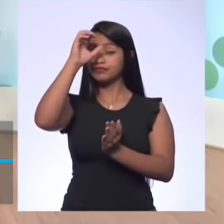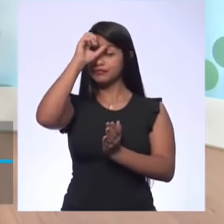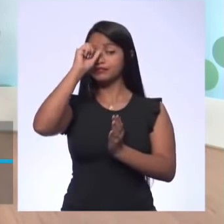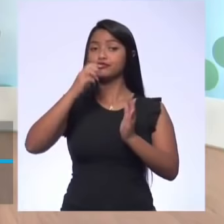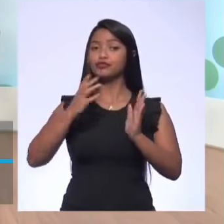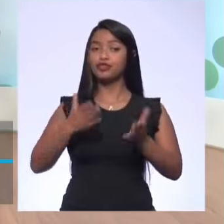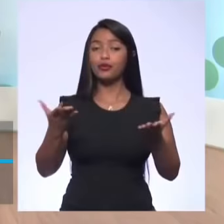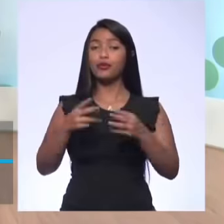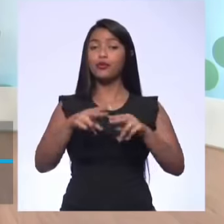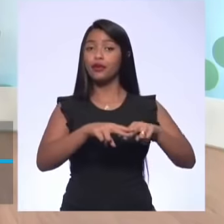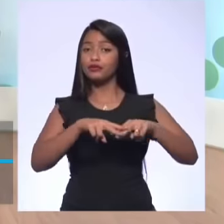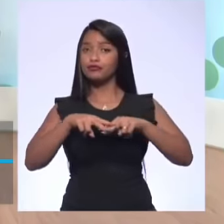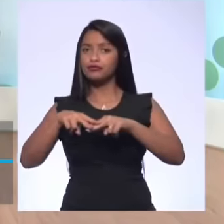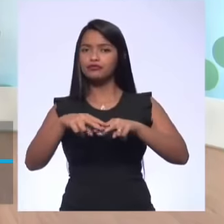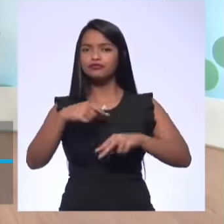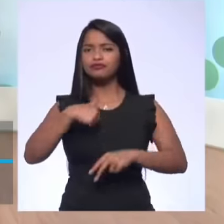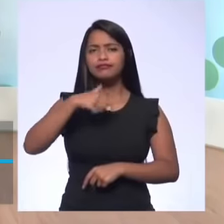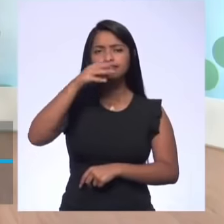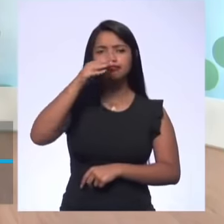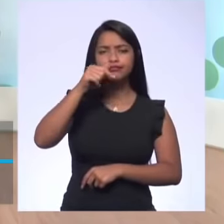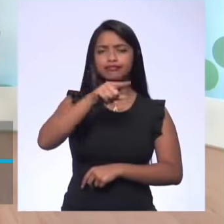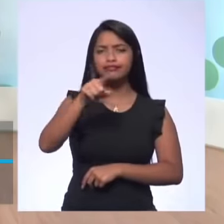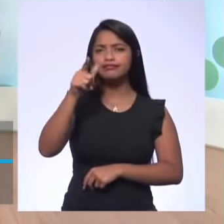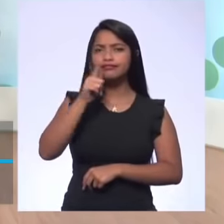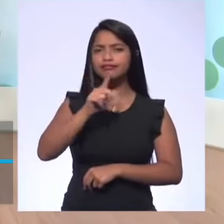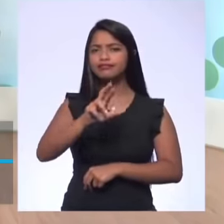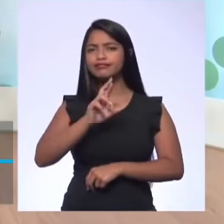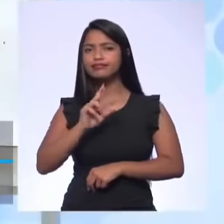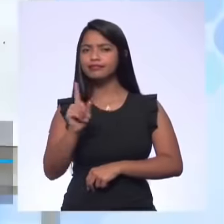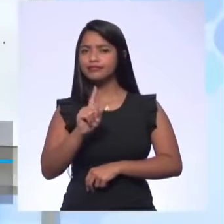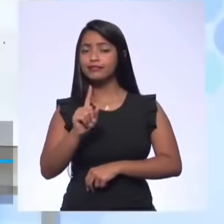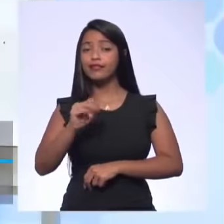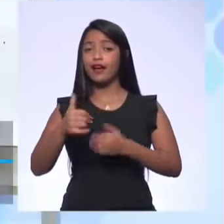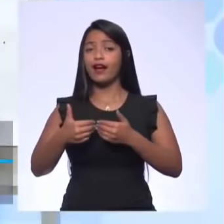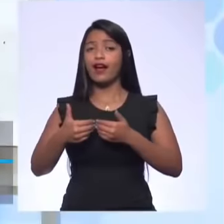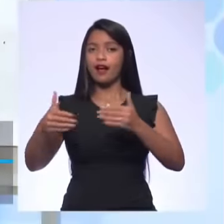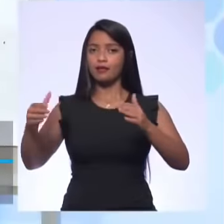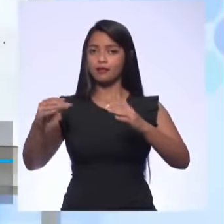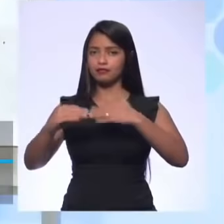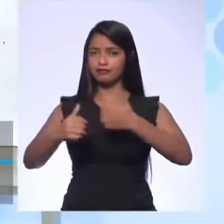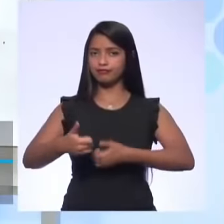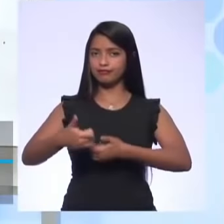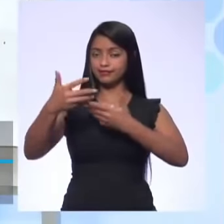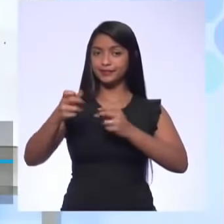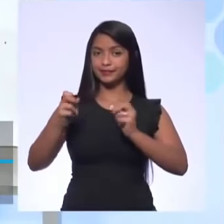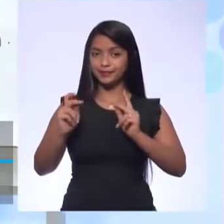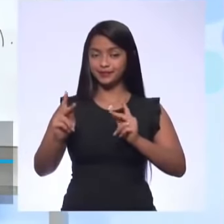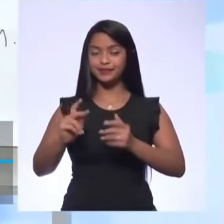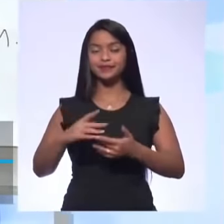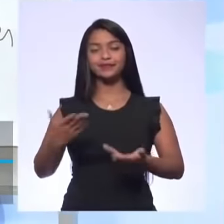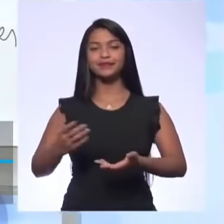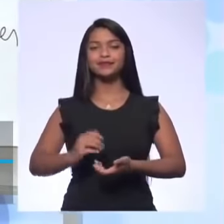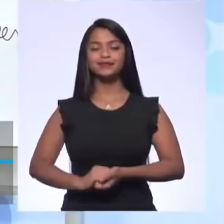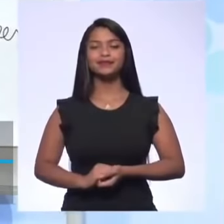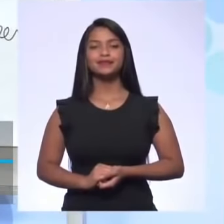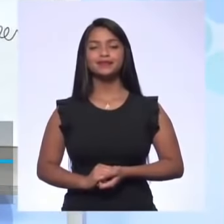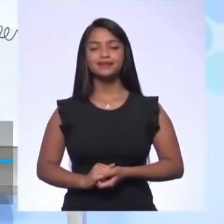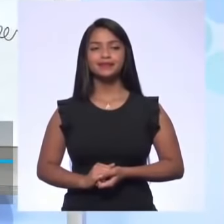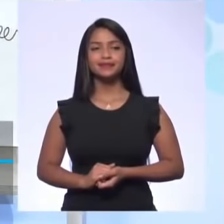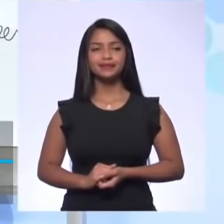sabe responder e identificar as respostas. O chat vai ficar aberto. O que vai acontecer? Né? Você